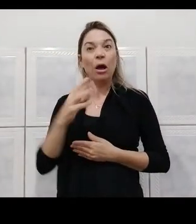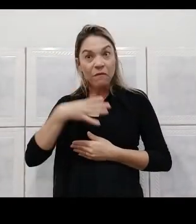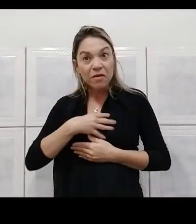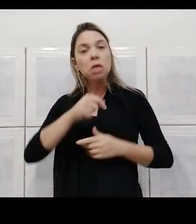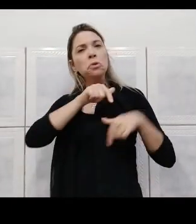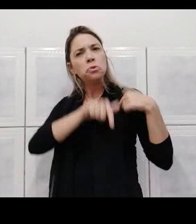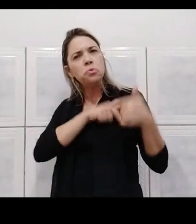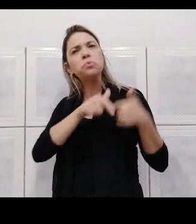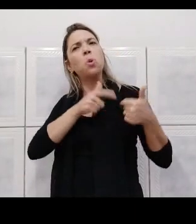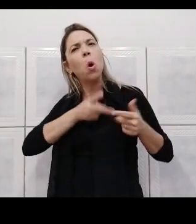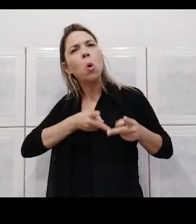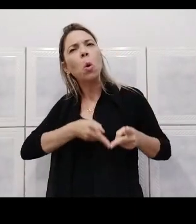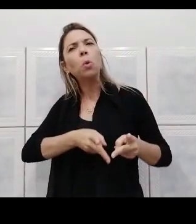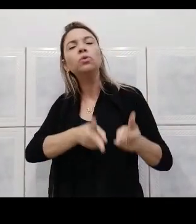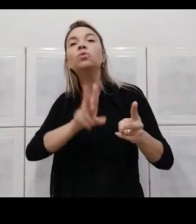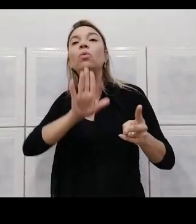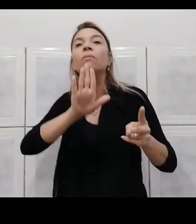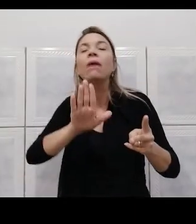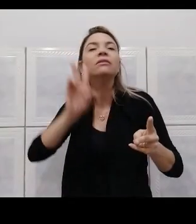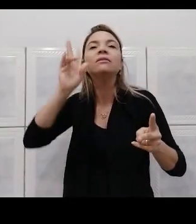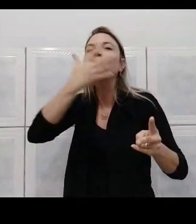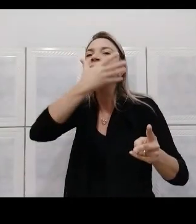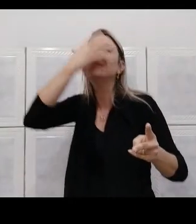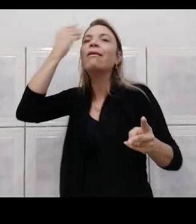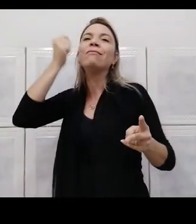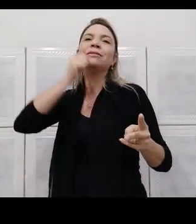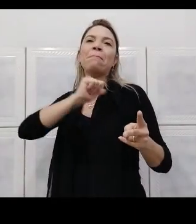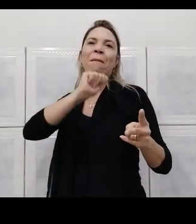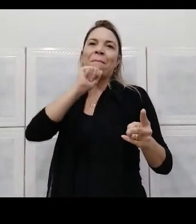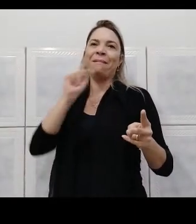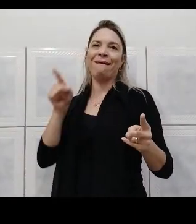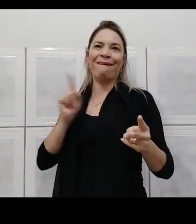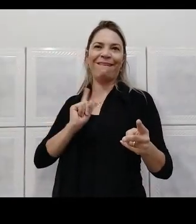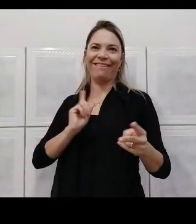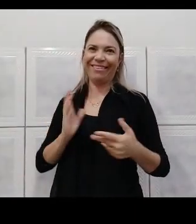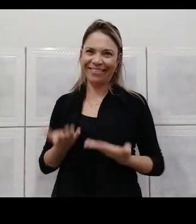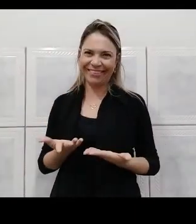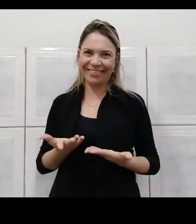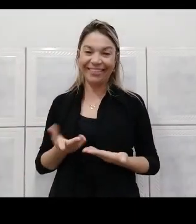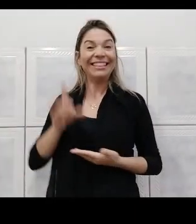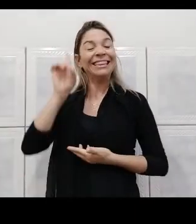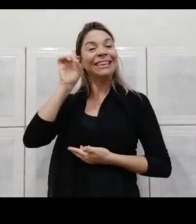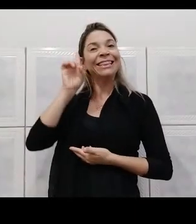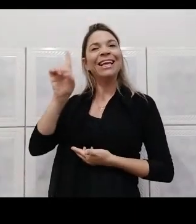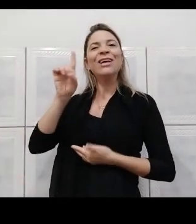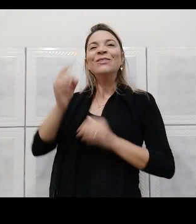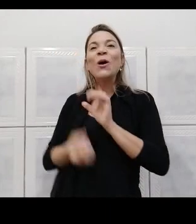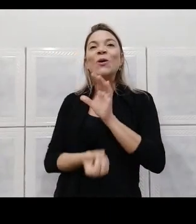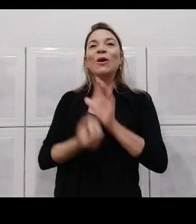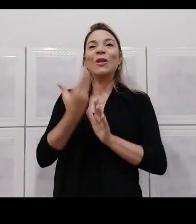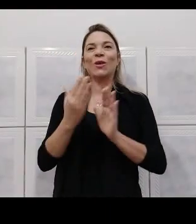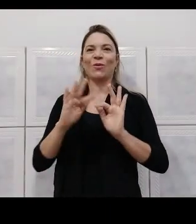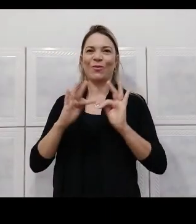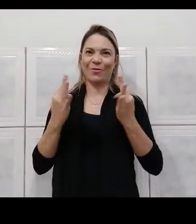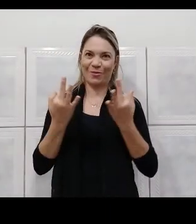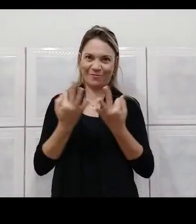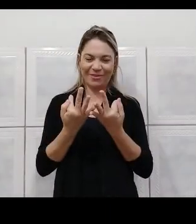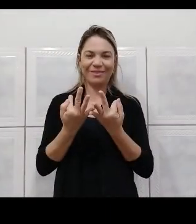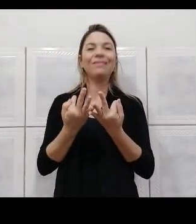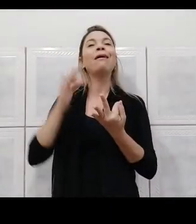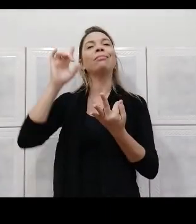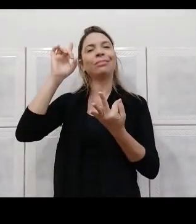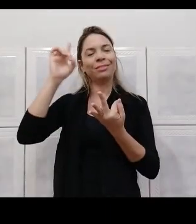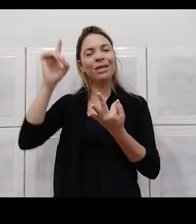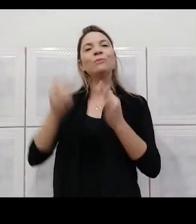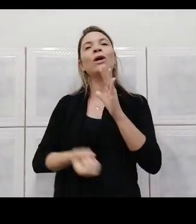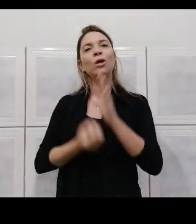sua influência. Deus criou a família. Deus criou a continuidade da família. Adão